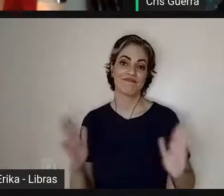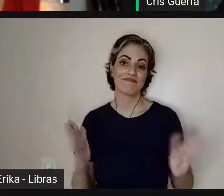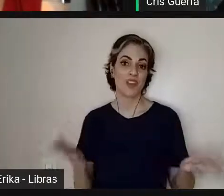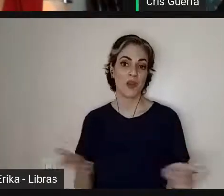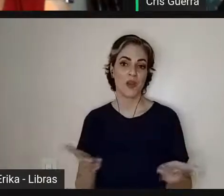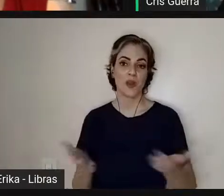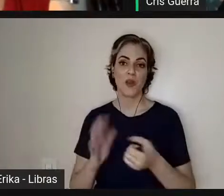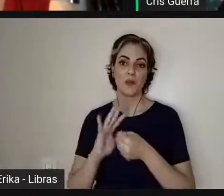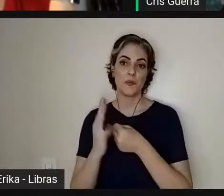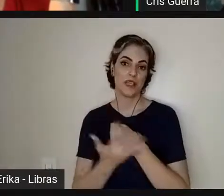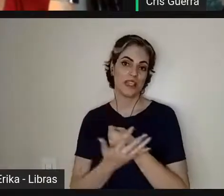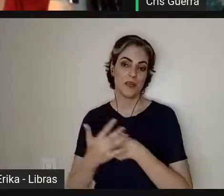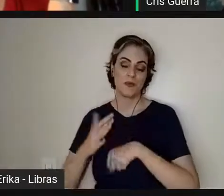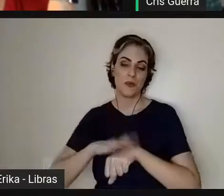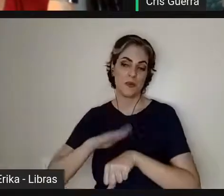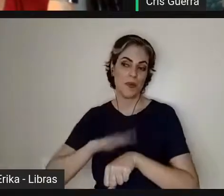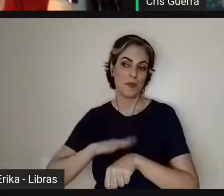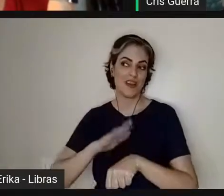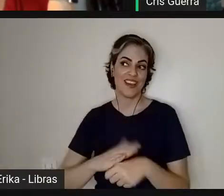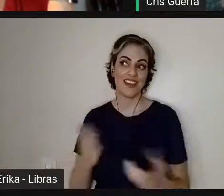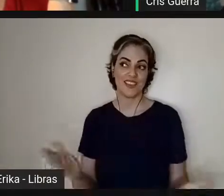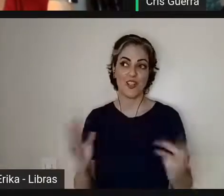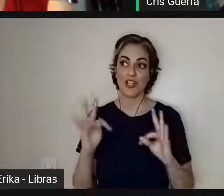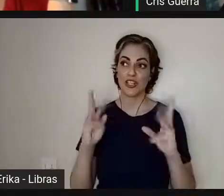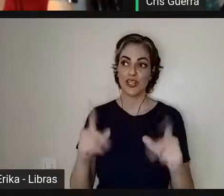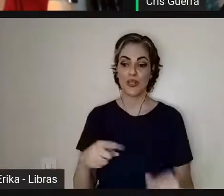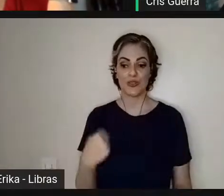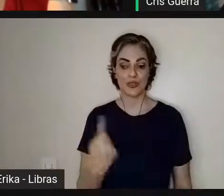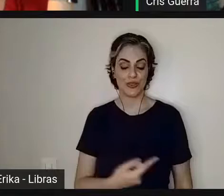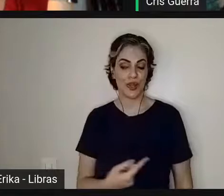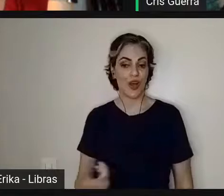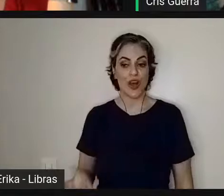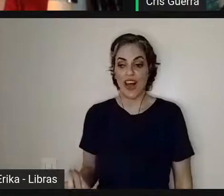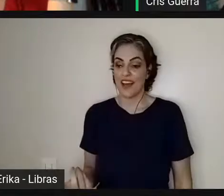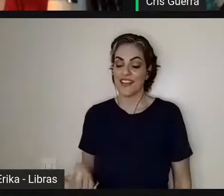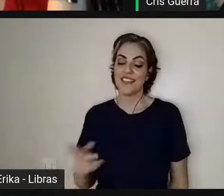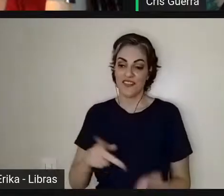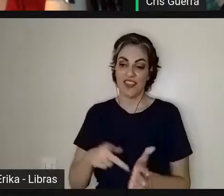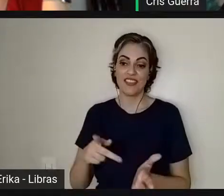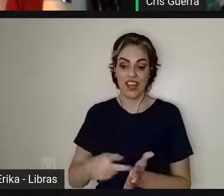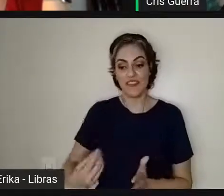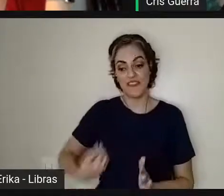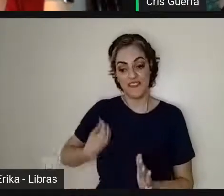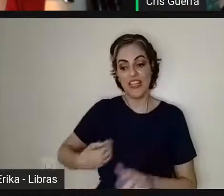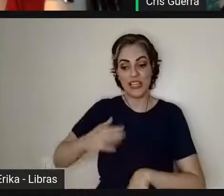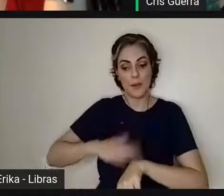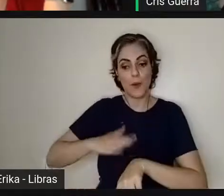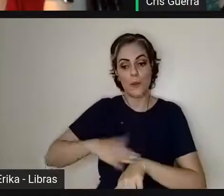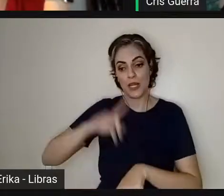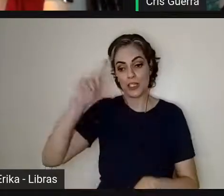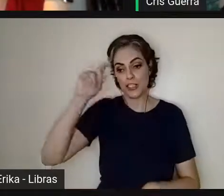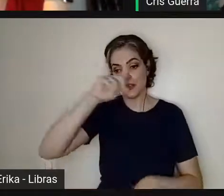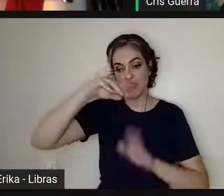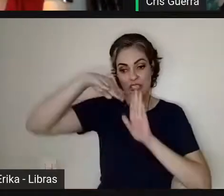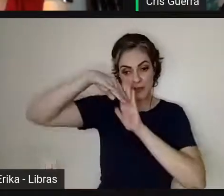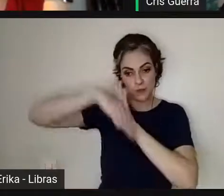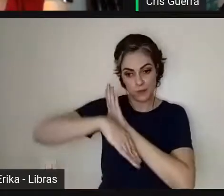vivendo, que eu acho que todos nós, de alguma forma, a gente está lá no fundo do poço, né? E a gente tem essa